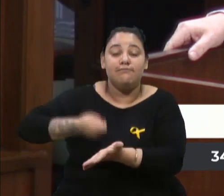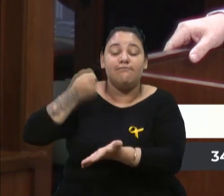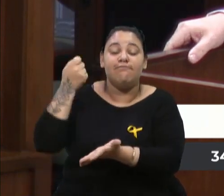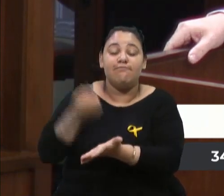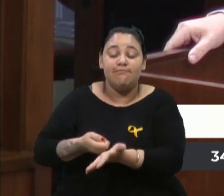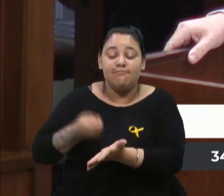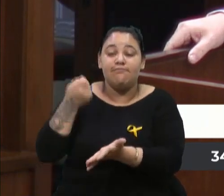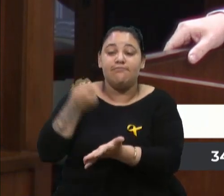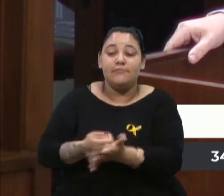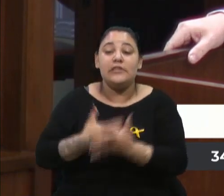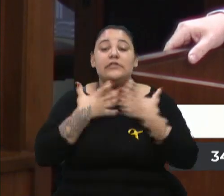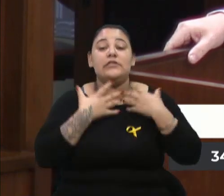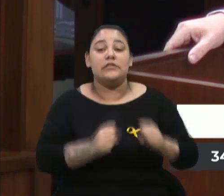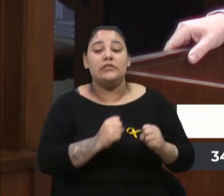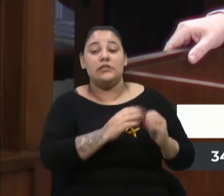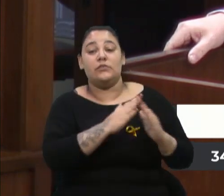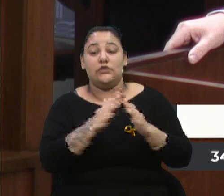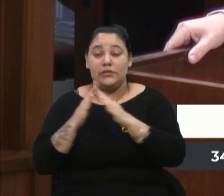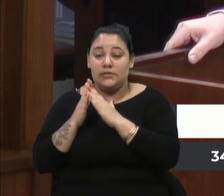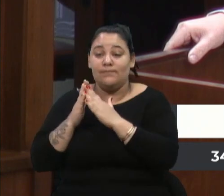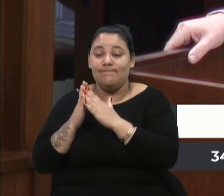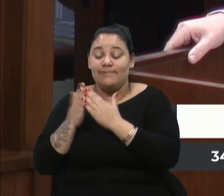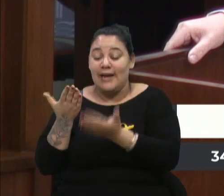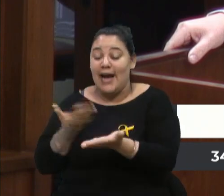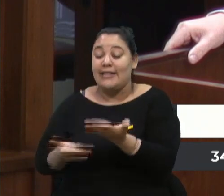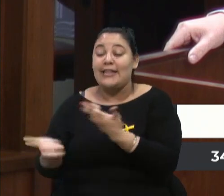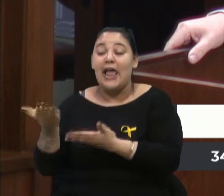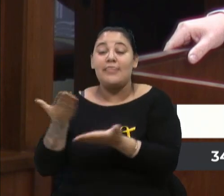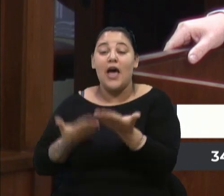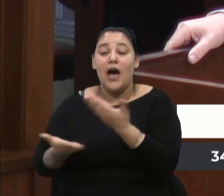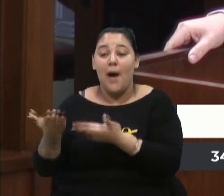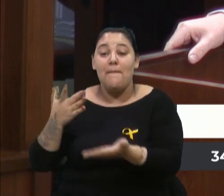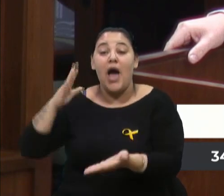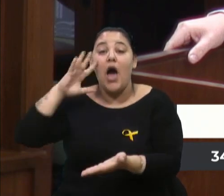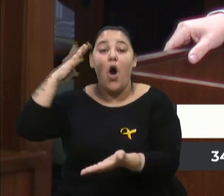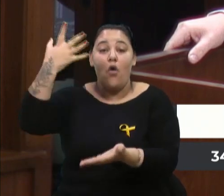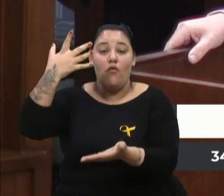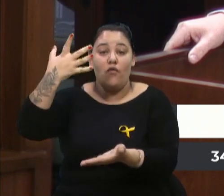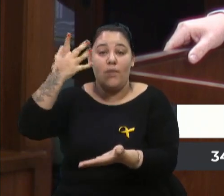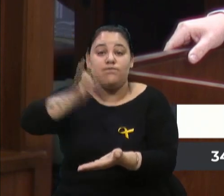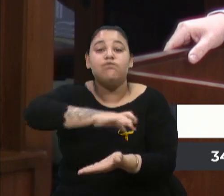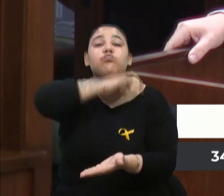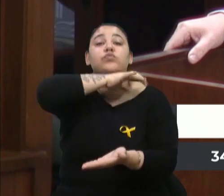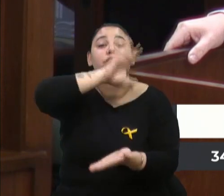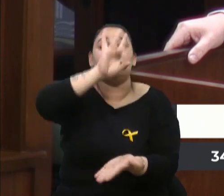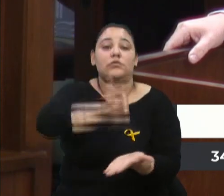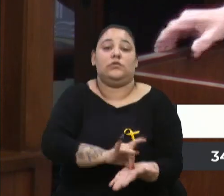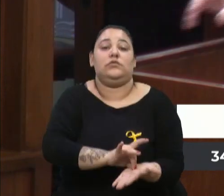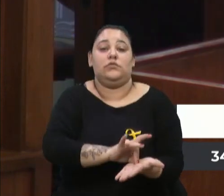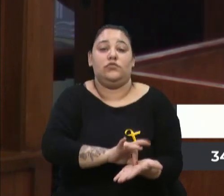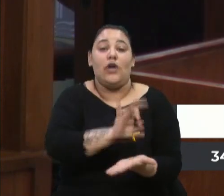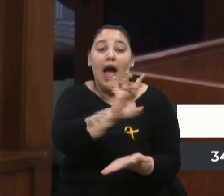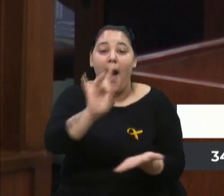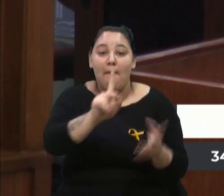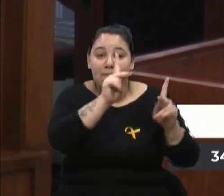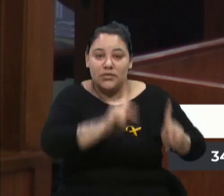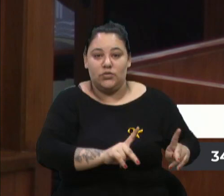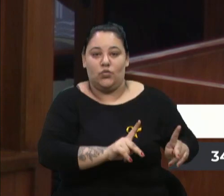da Secretaria da Habitação em tratar este tema também polêmico e tão